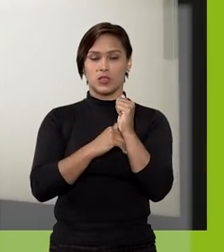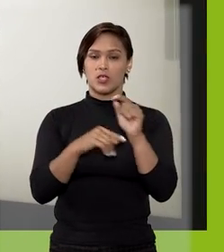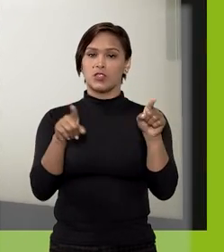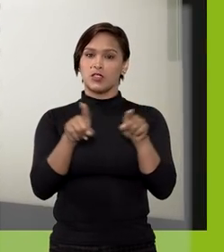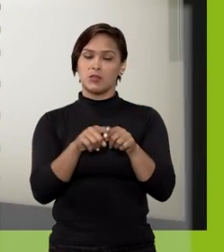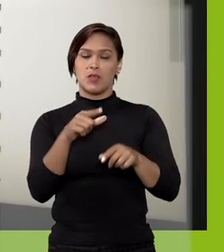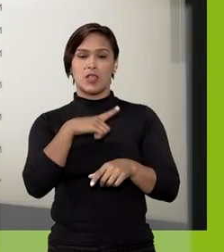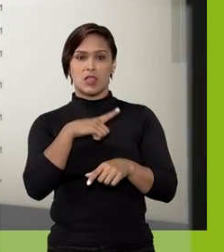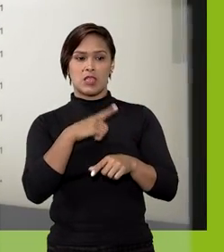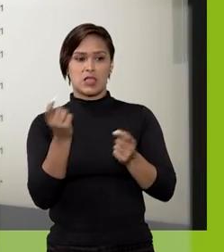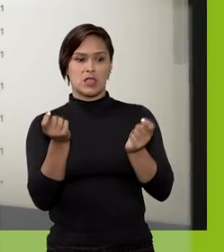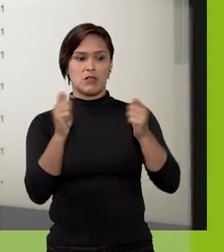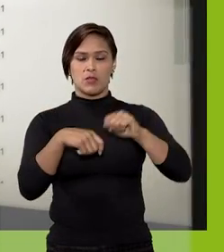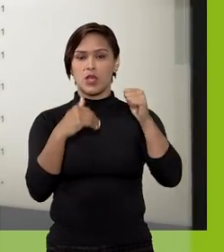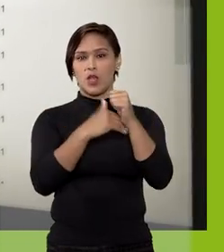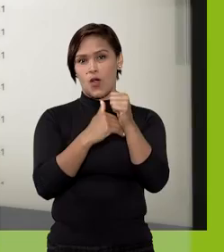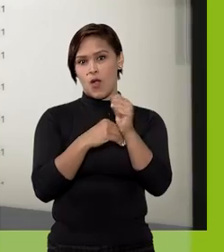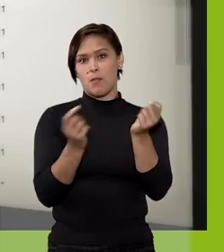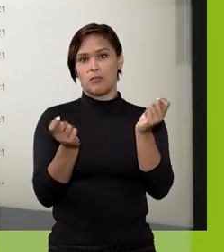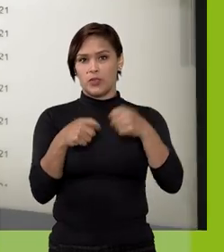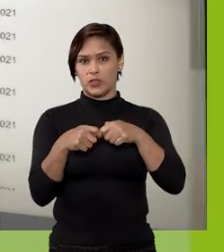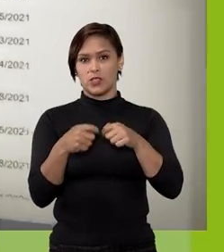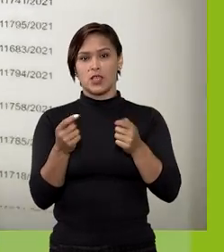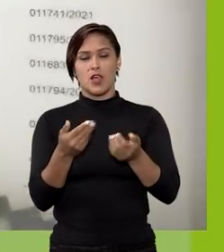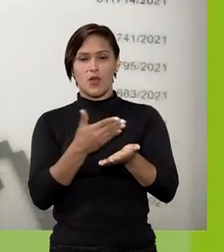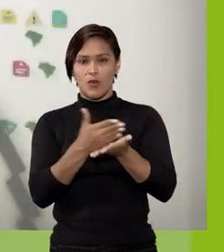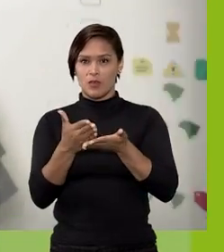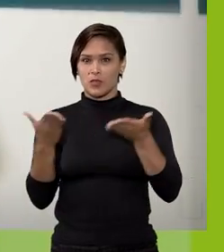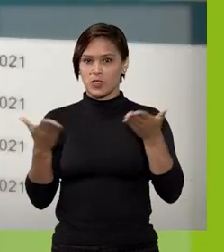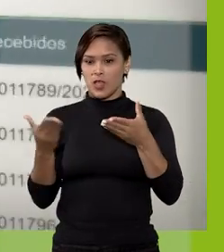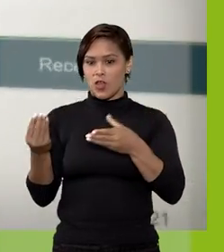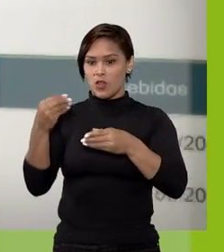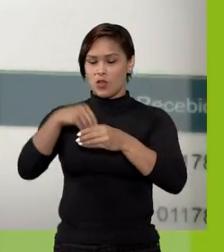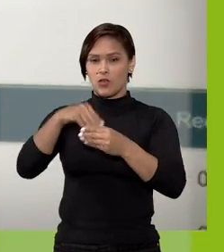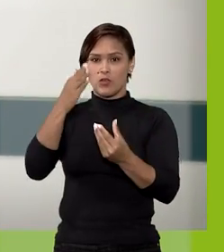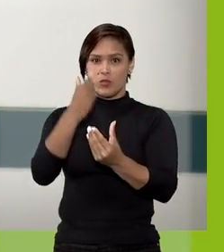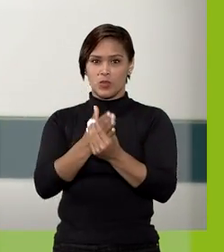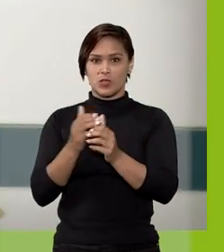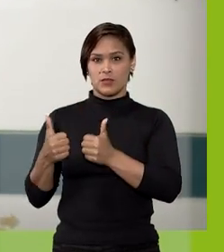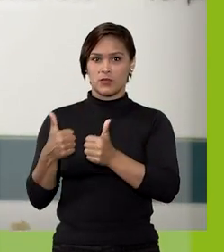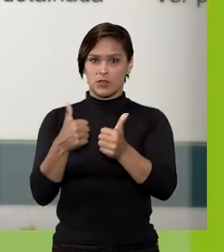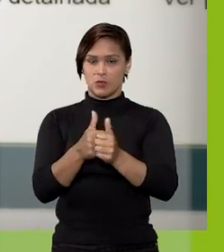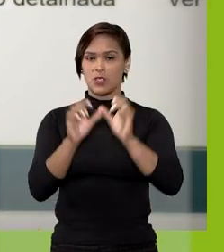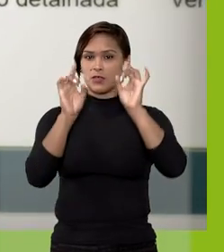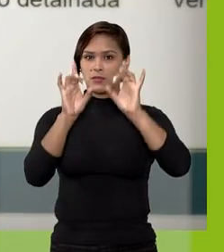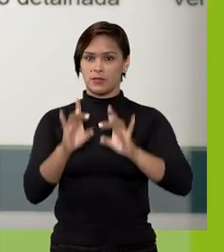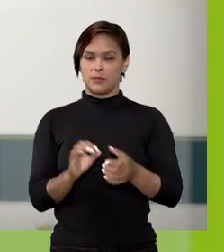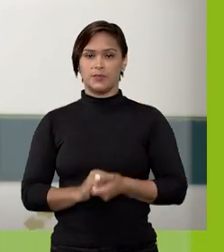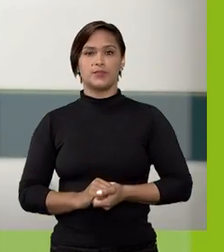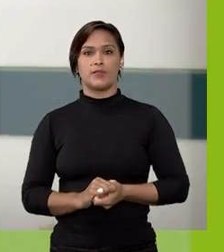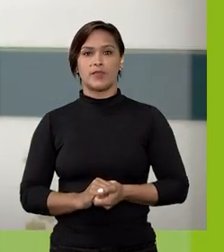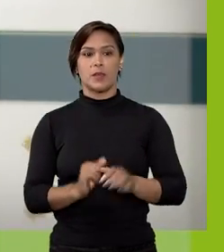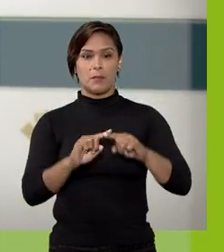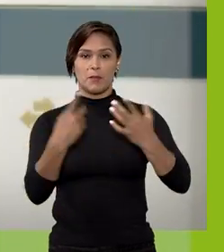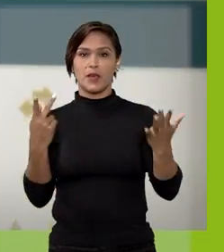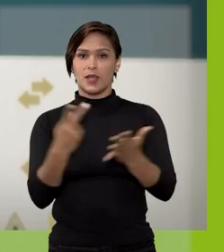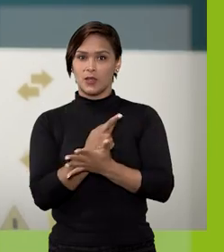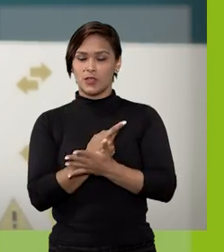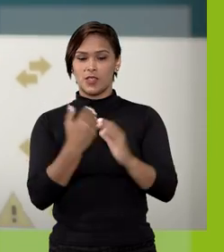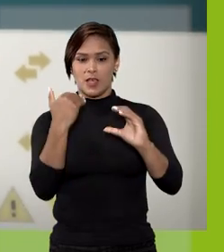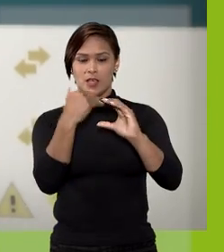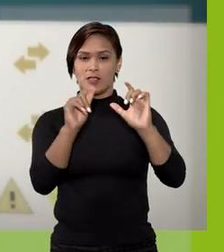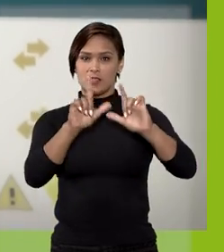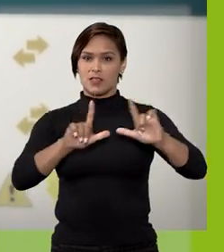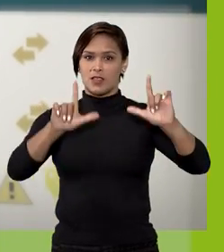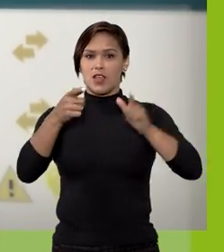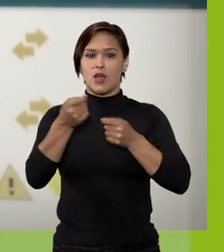sigilosos, caso tenha credencial de acesso. Vamos começar incluindo um processo em acompanhamento especial. Para isso,